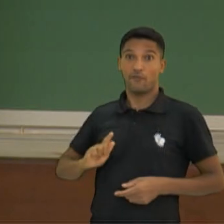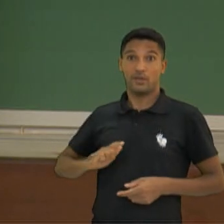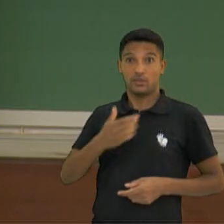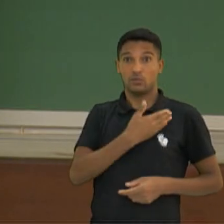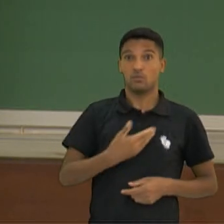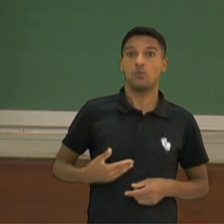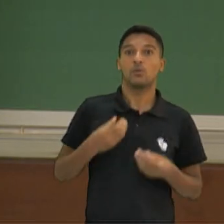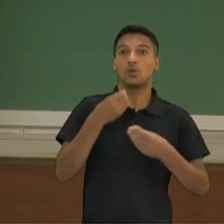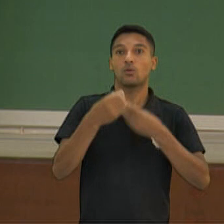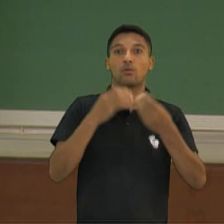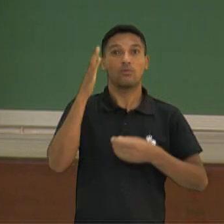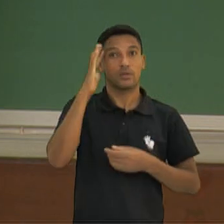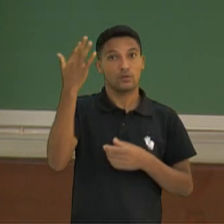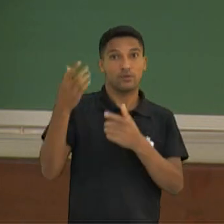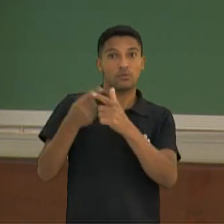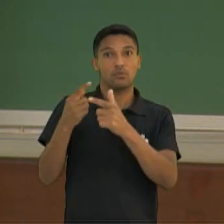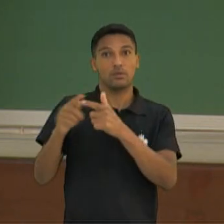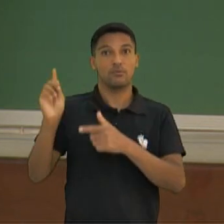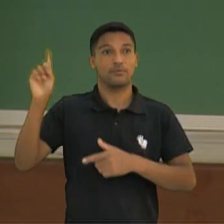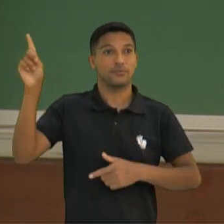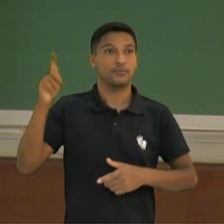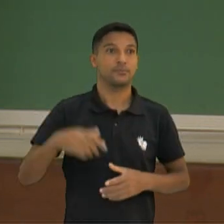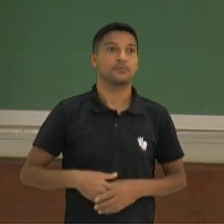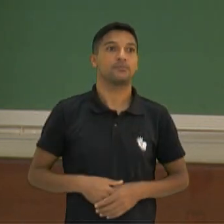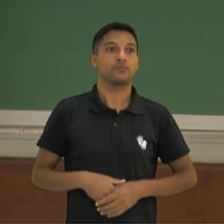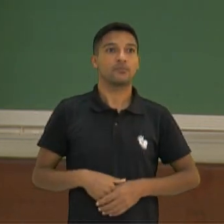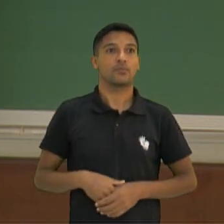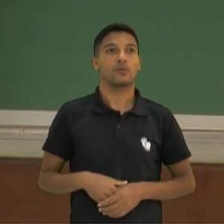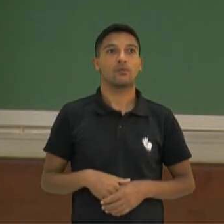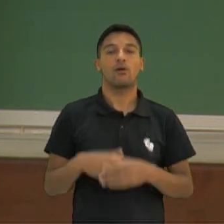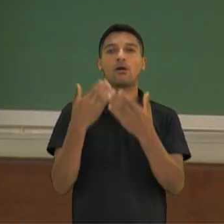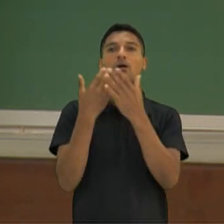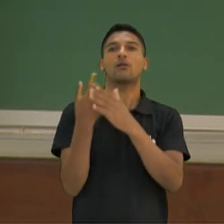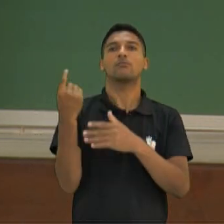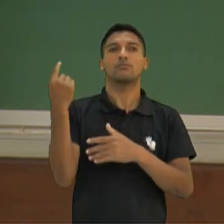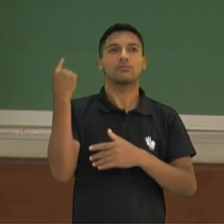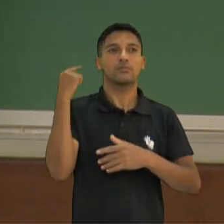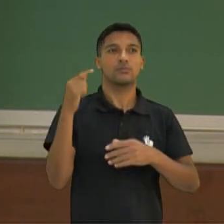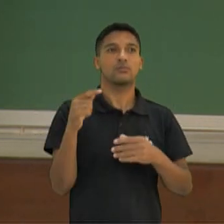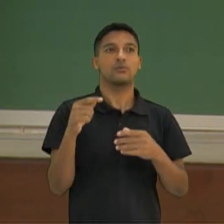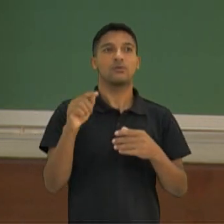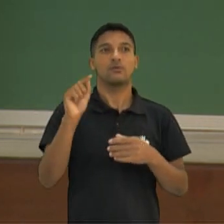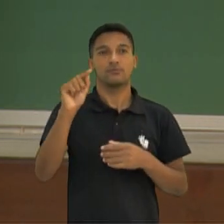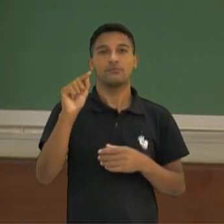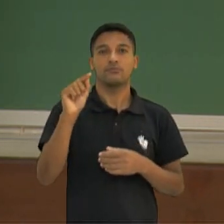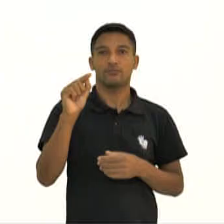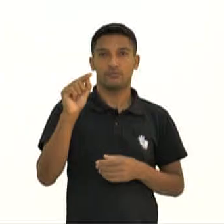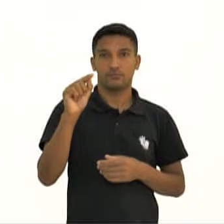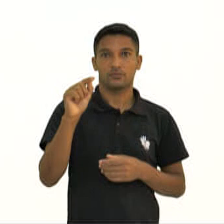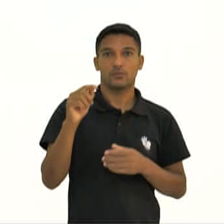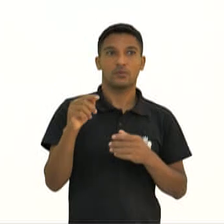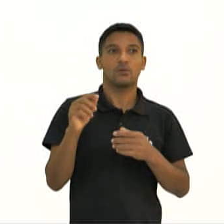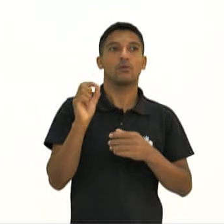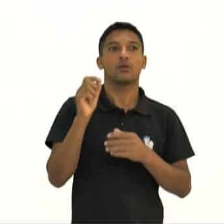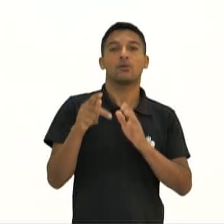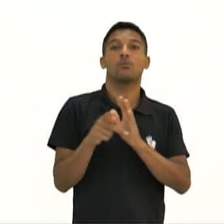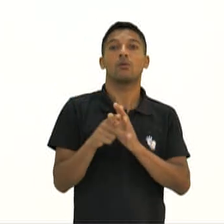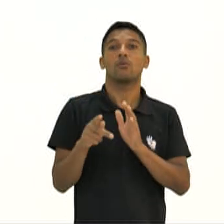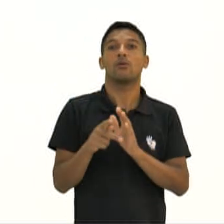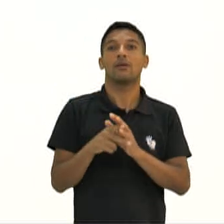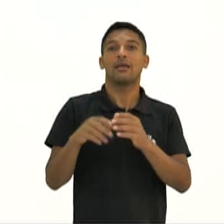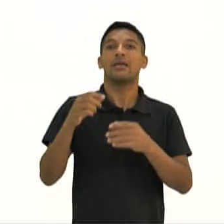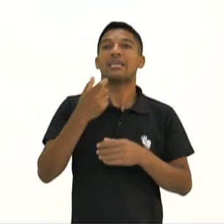europeu. Aqui muito importante também, pessoal, na nossa última aula, eu preciso fazer uma correção aqui da extensão territorial da